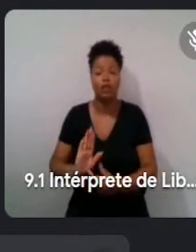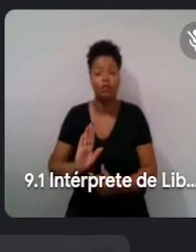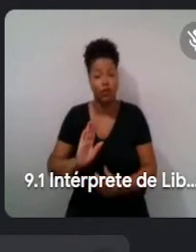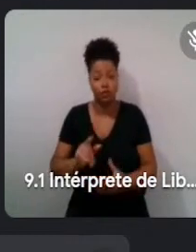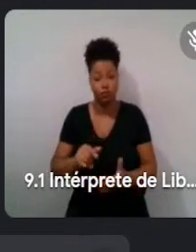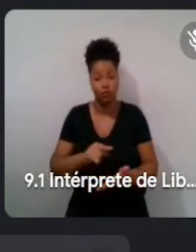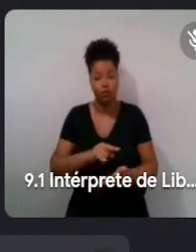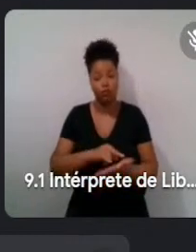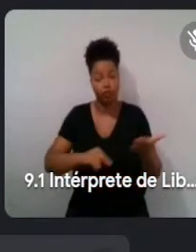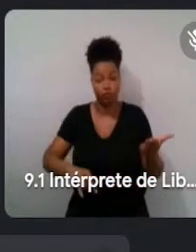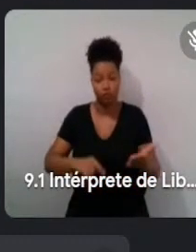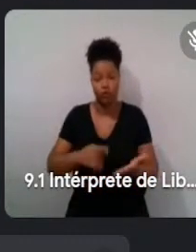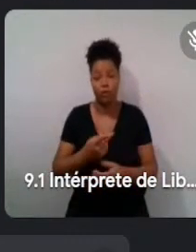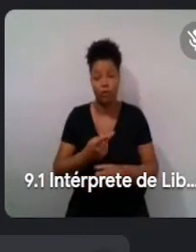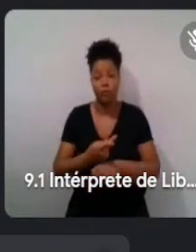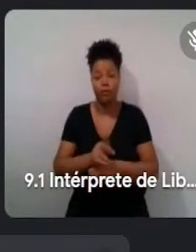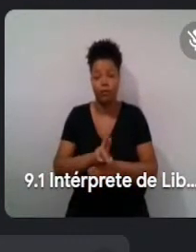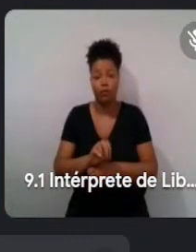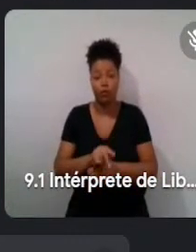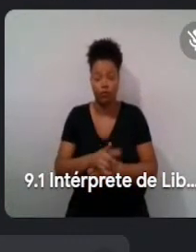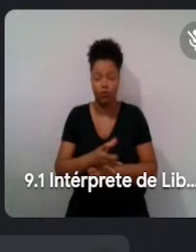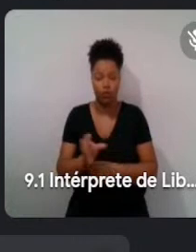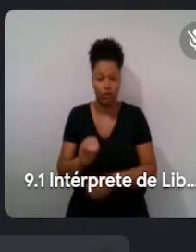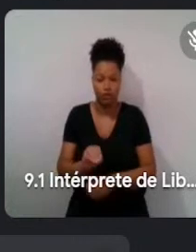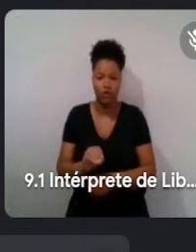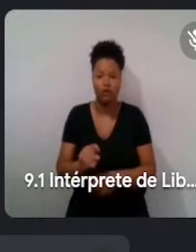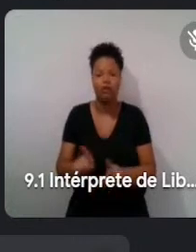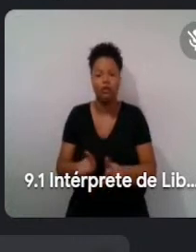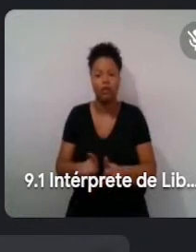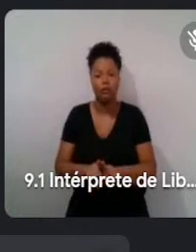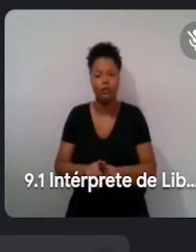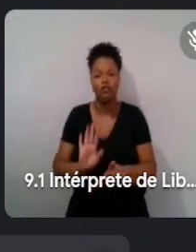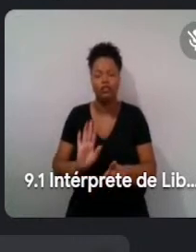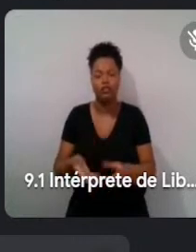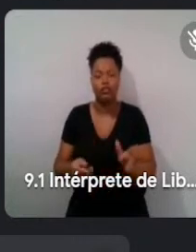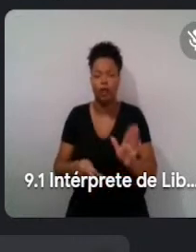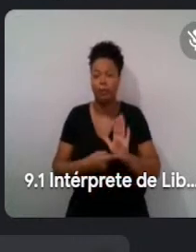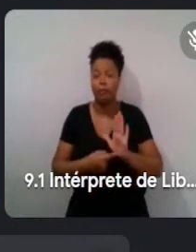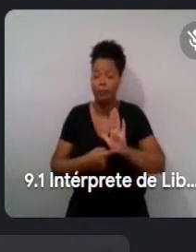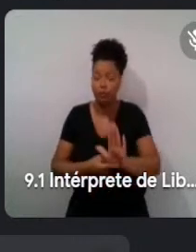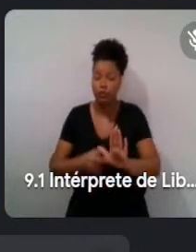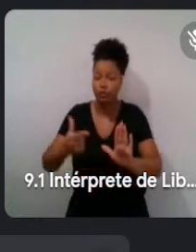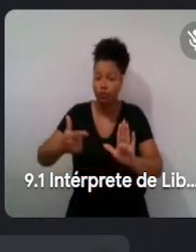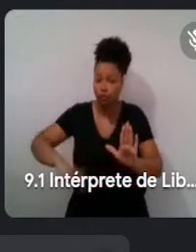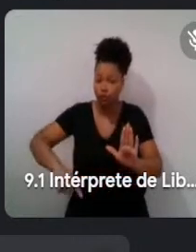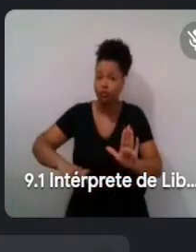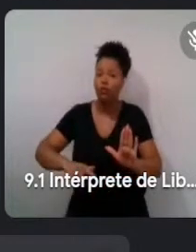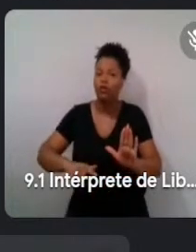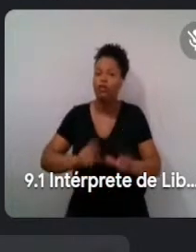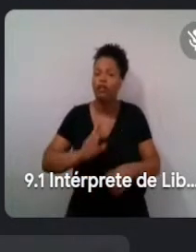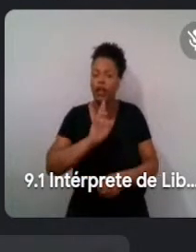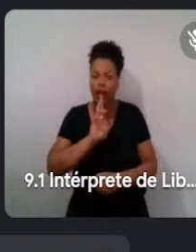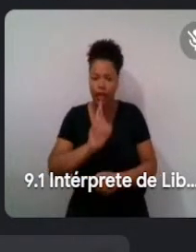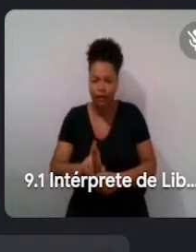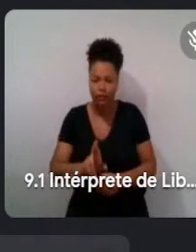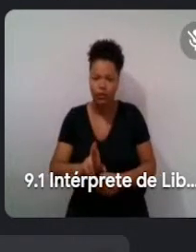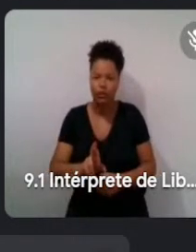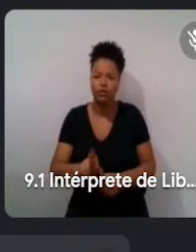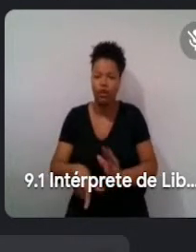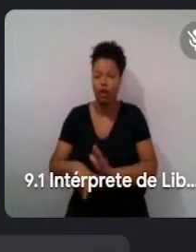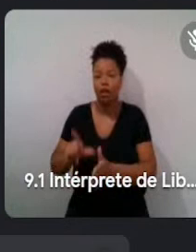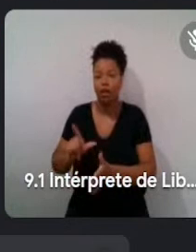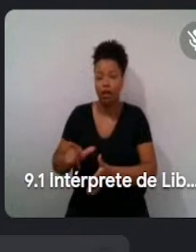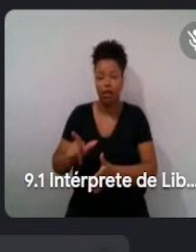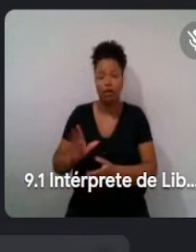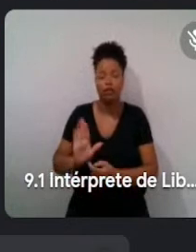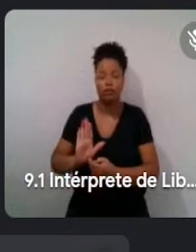e ratificou o que foi dito no, na resposta que havia sido apresentada